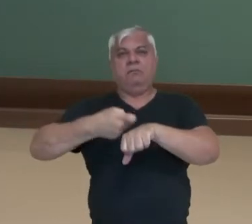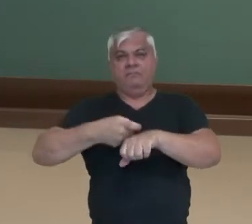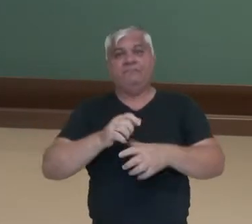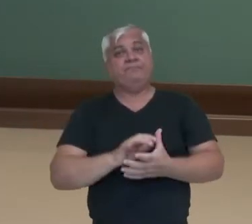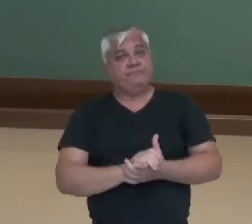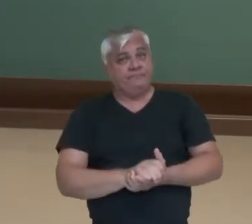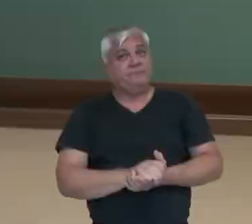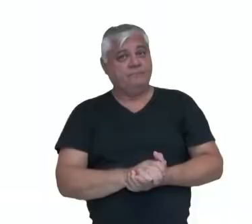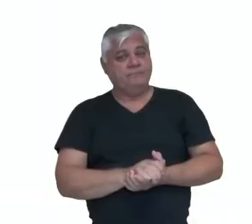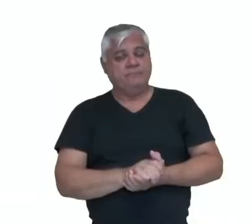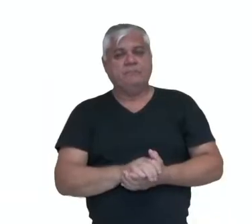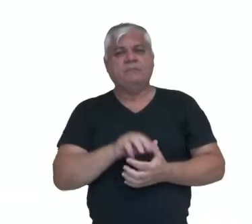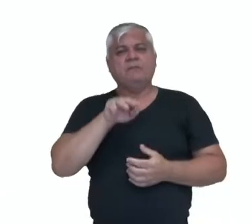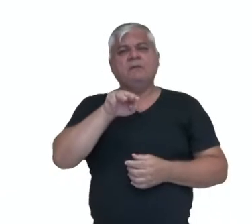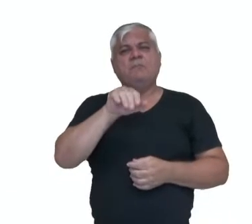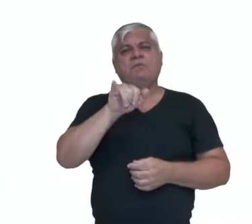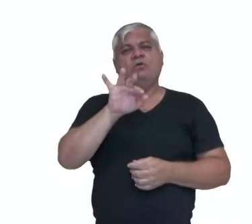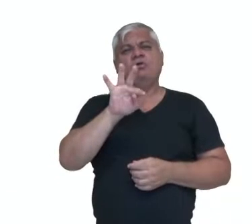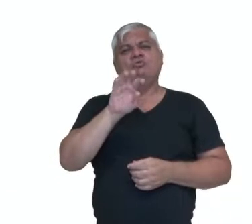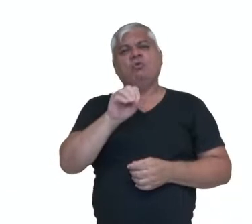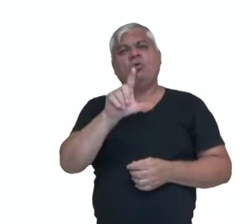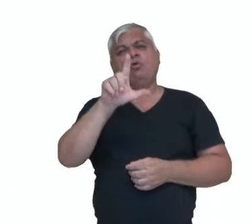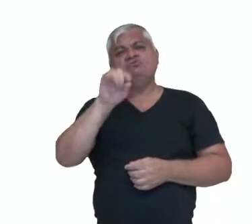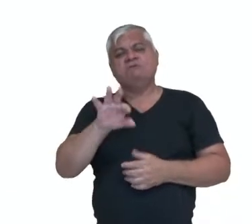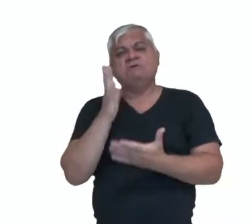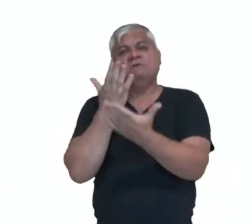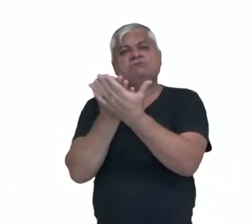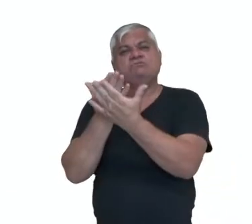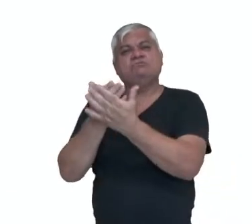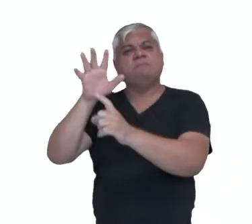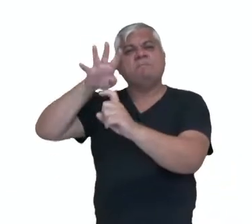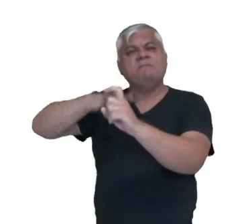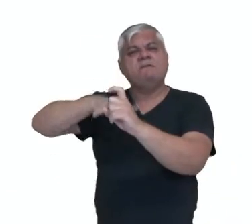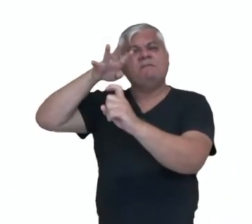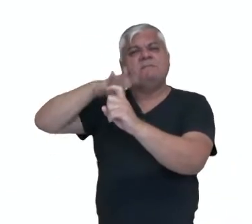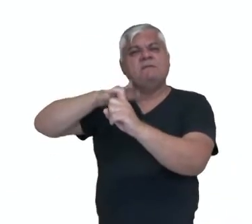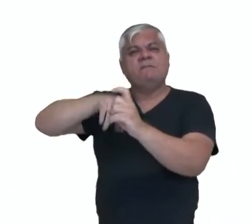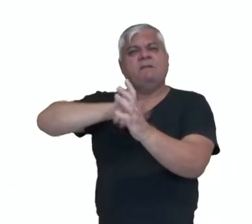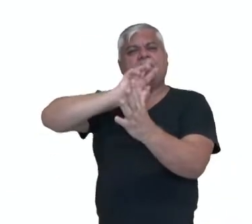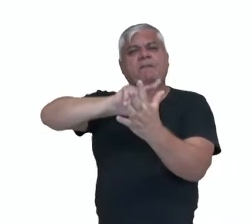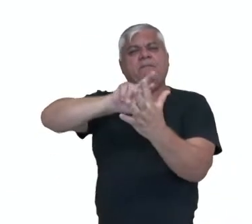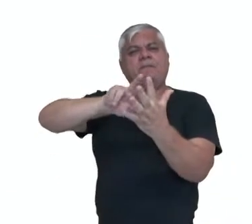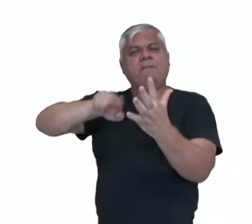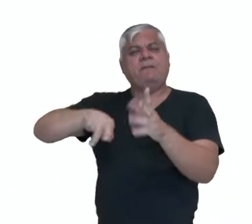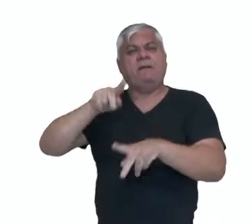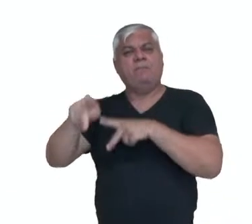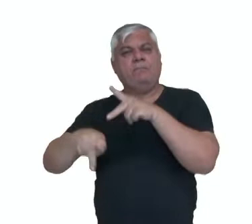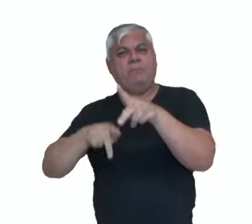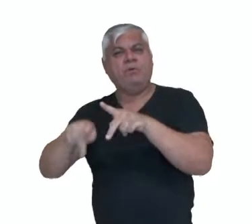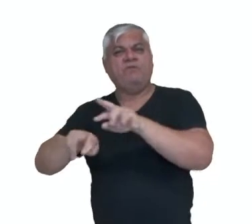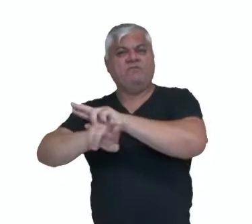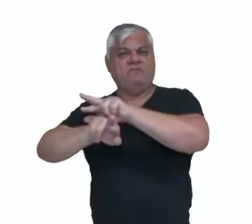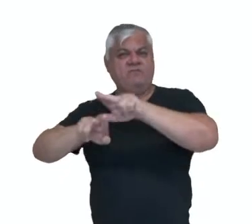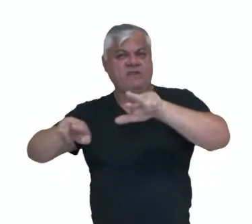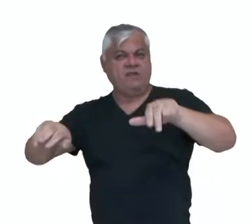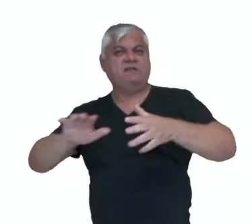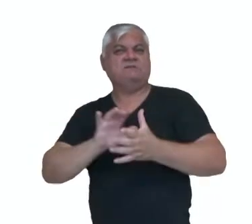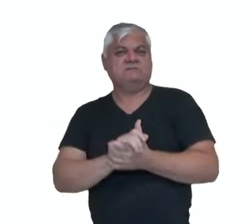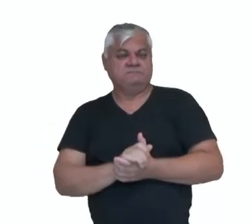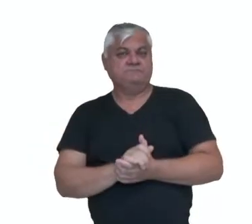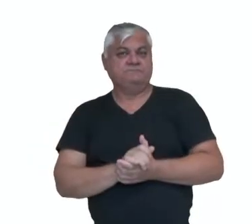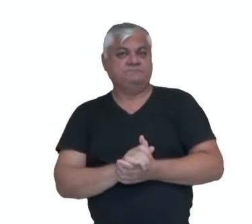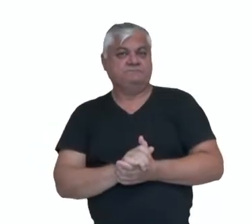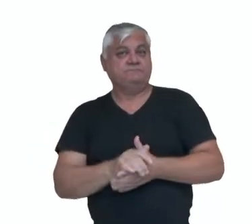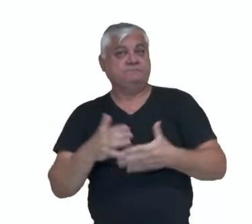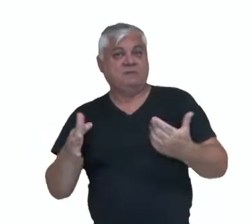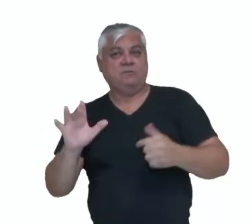Mitologia é o estudo dos mitos, narrativas, rituais, a partir do qual diferentes povos reverenciam seus primórdios. Isto